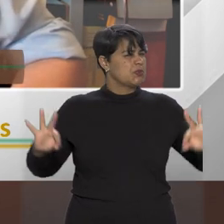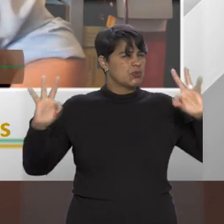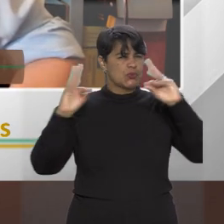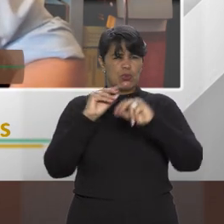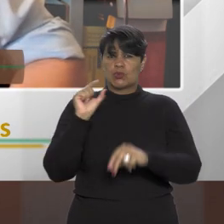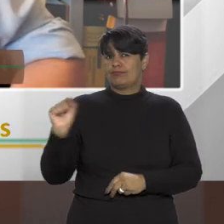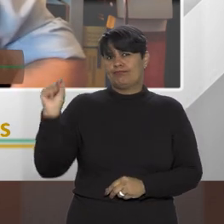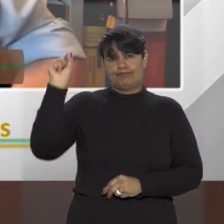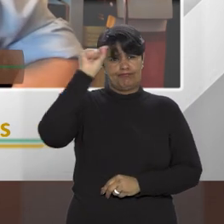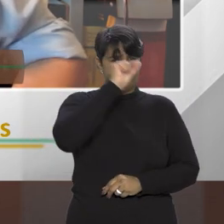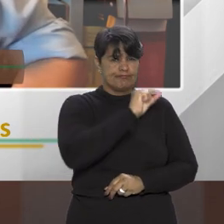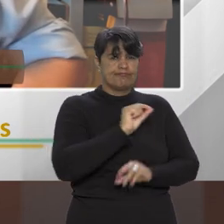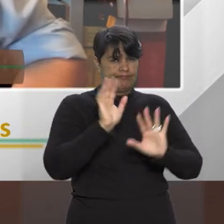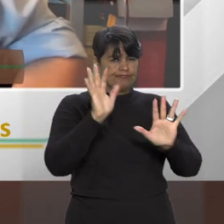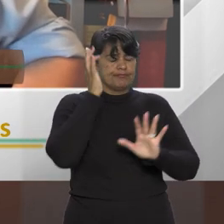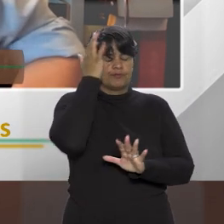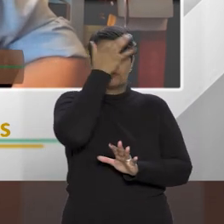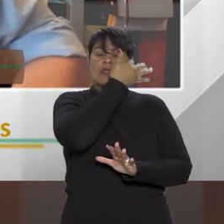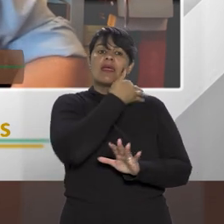sistema.